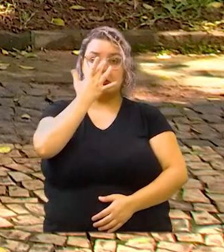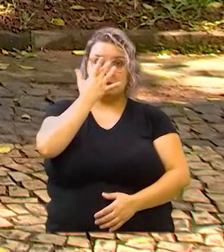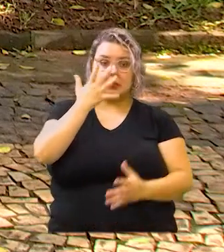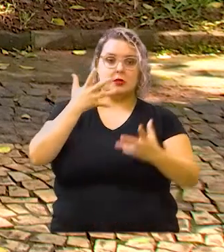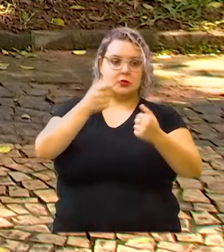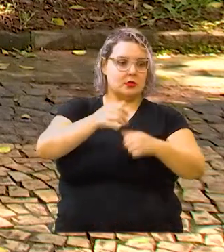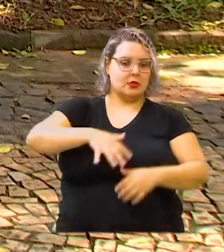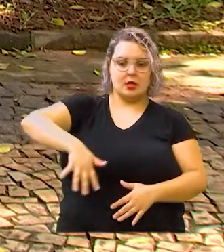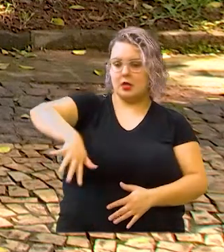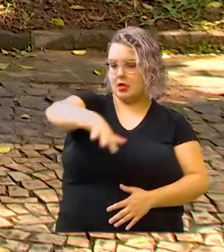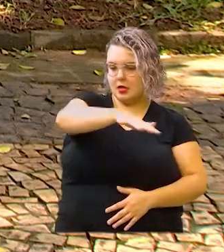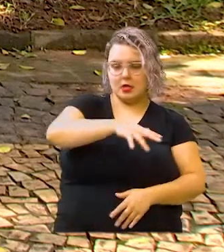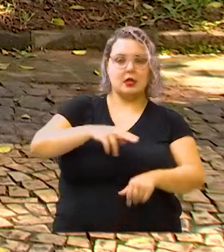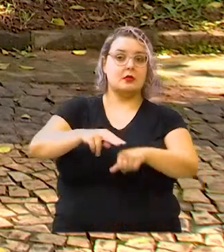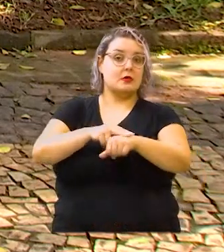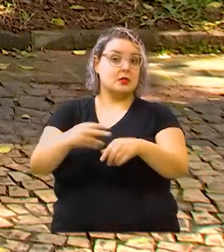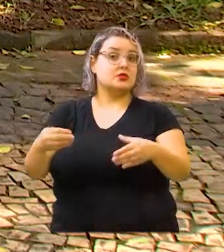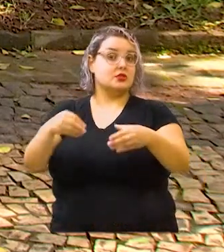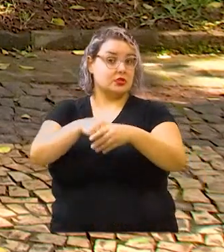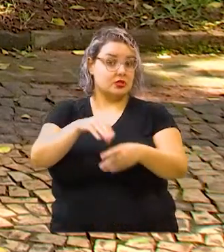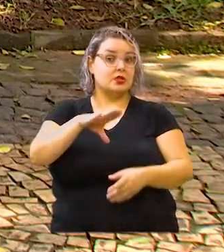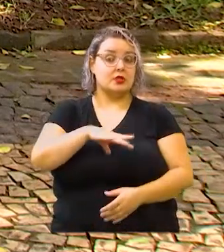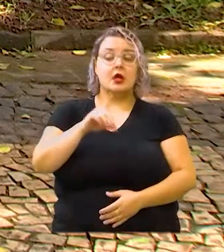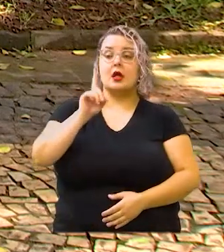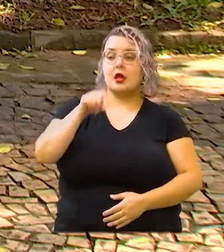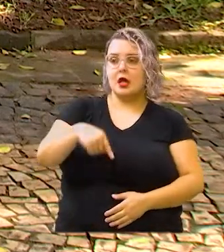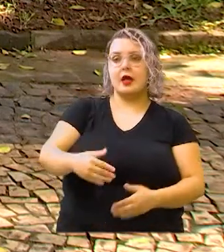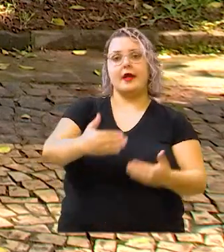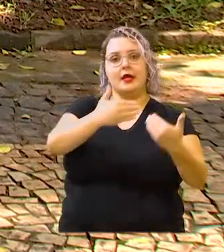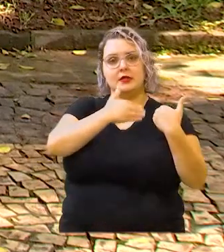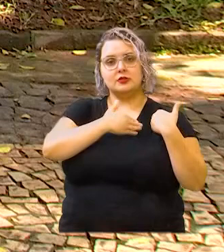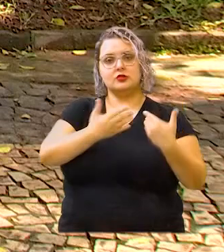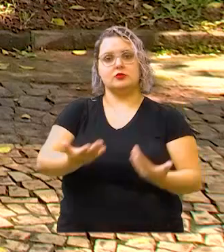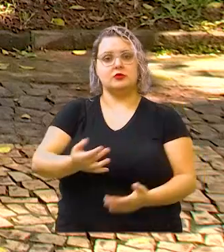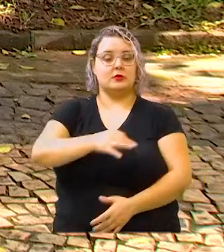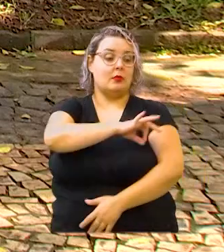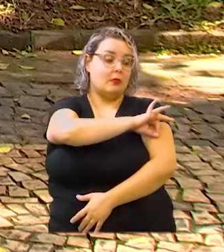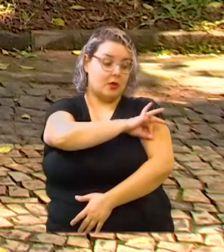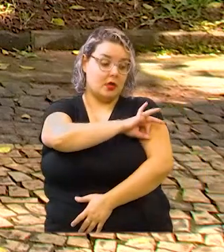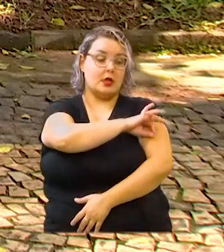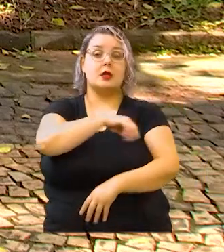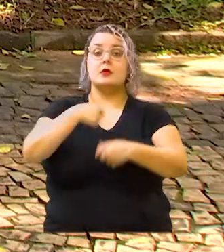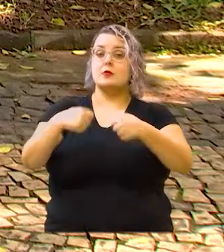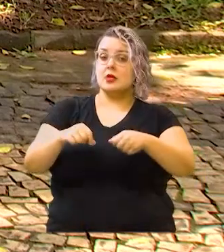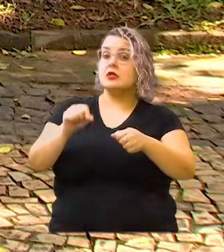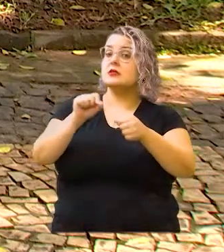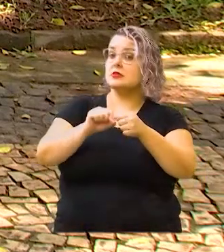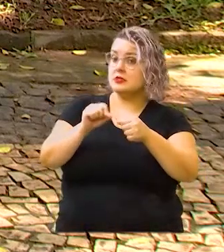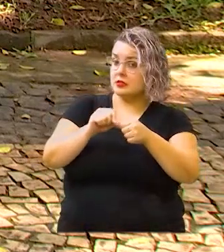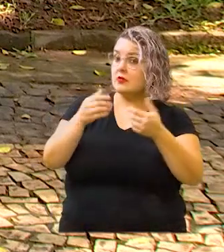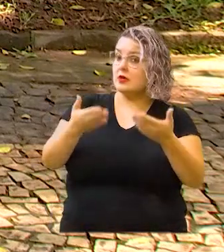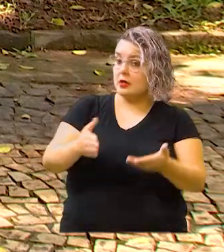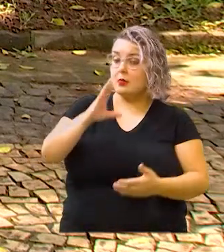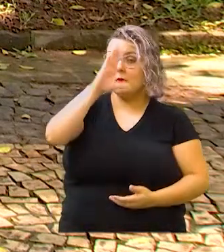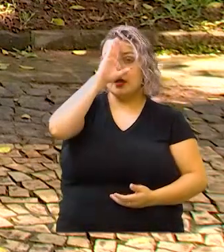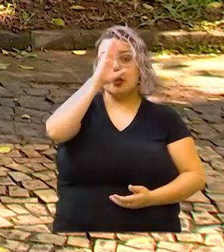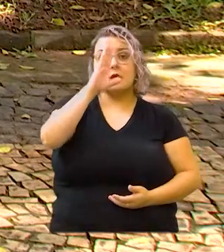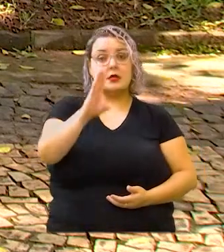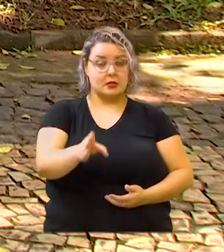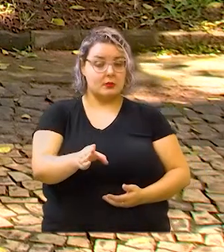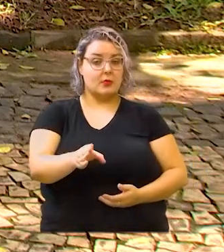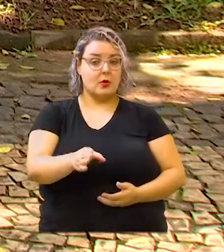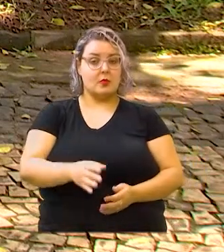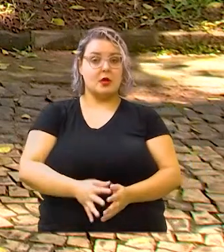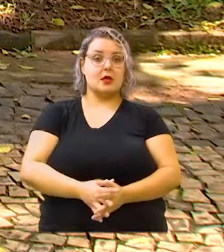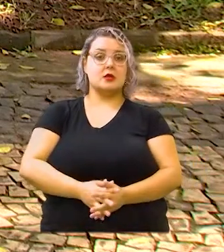a cobertura verde que está no município é uma responsabilidade da prefeitura, né, que deve fazer isso,